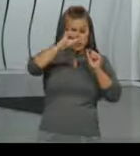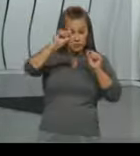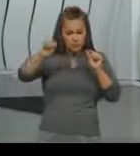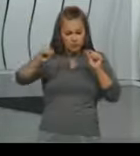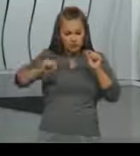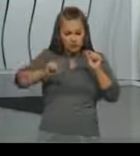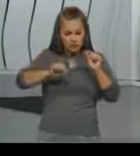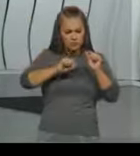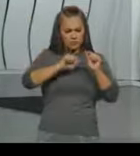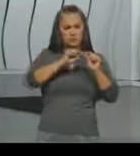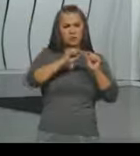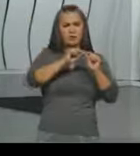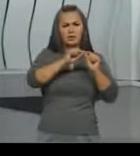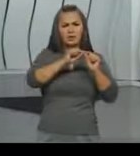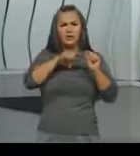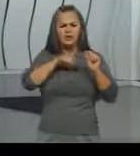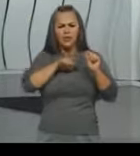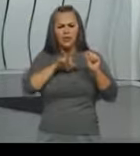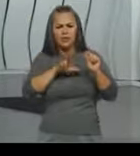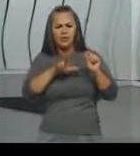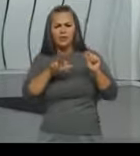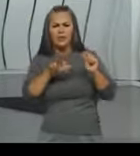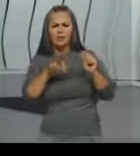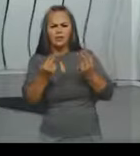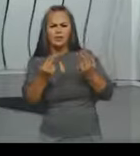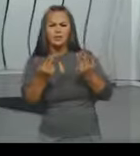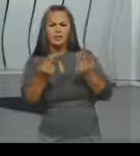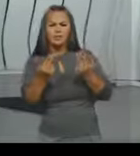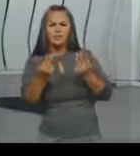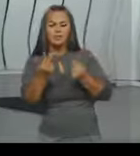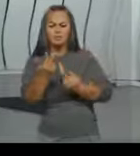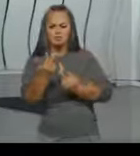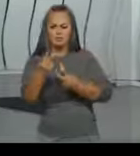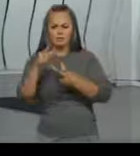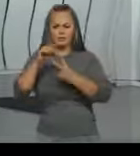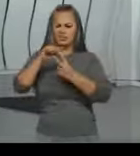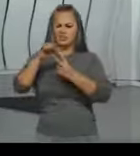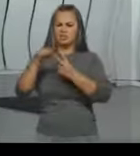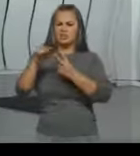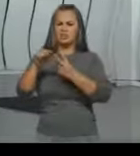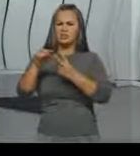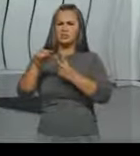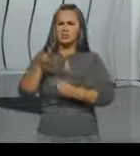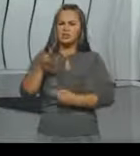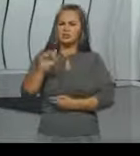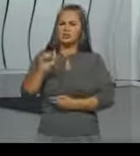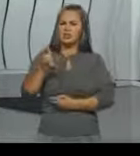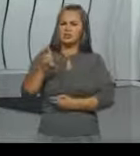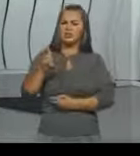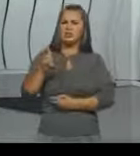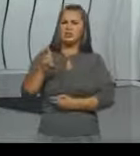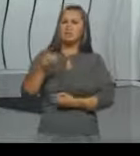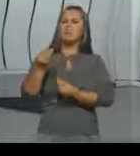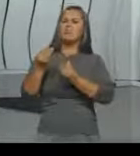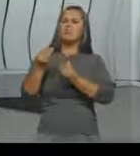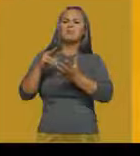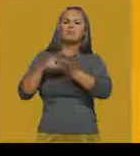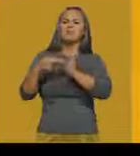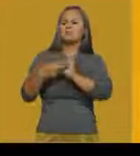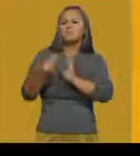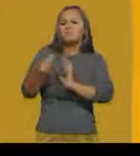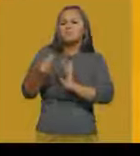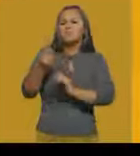tenho 2π radianos. Doido, né? O que é isso? Então, quando eu tiver